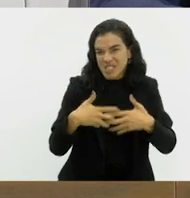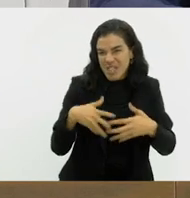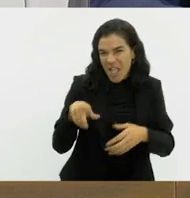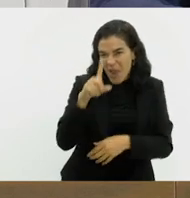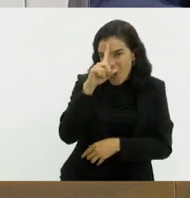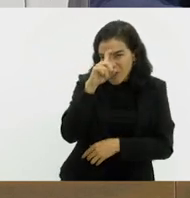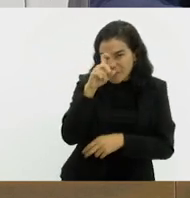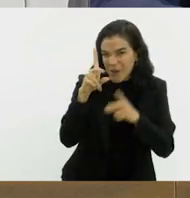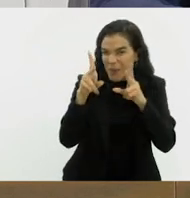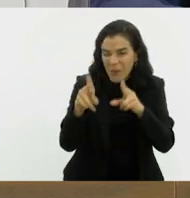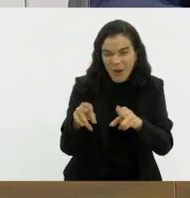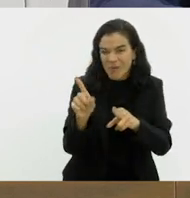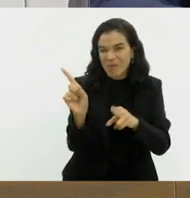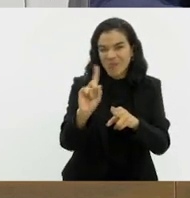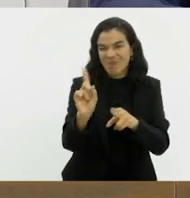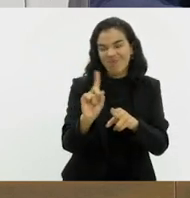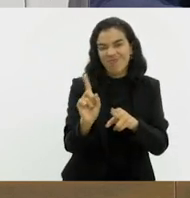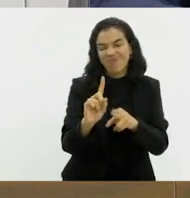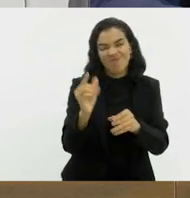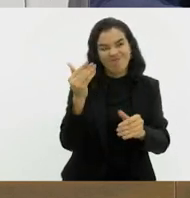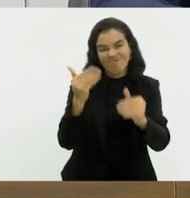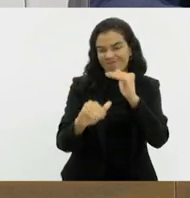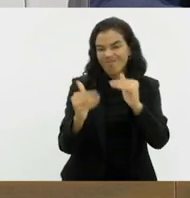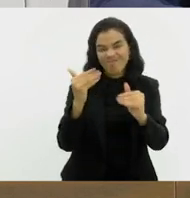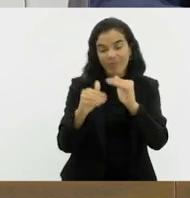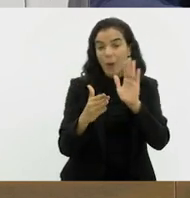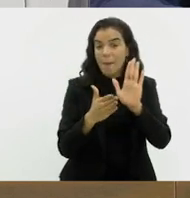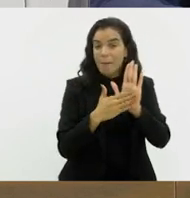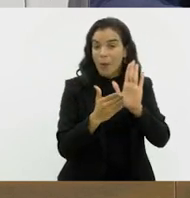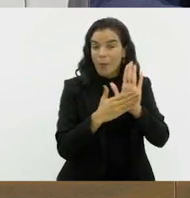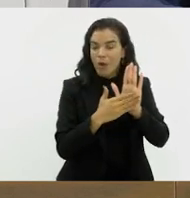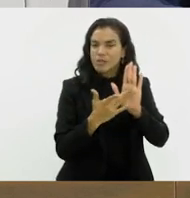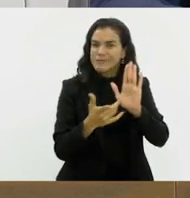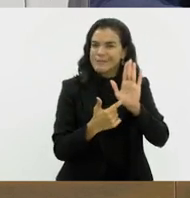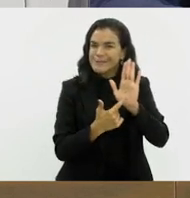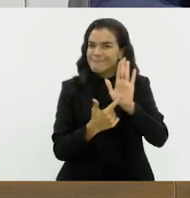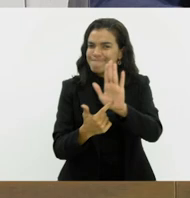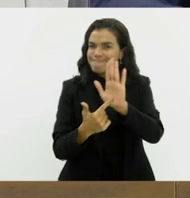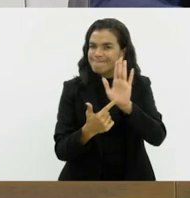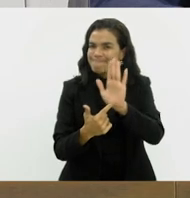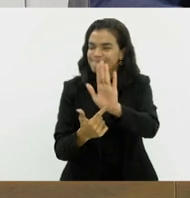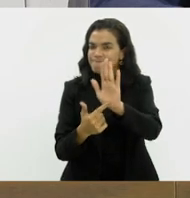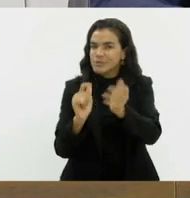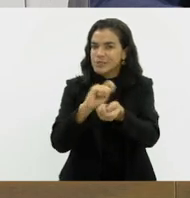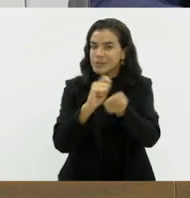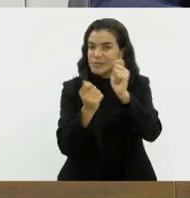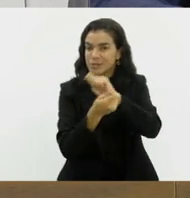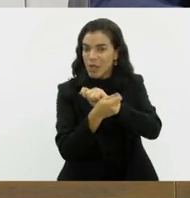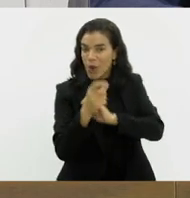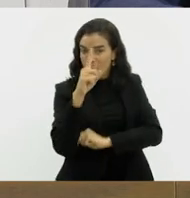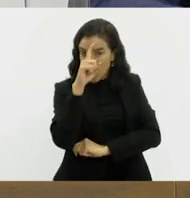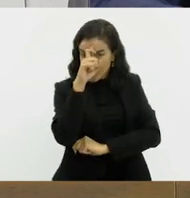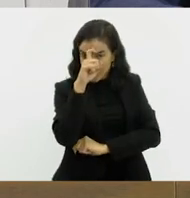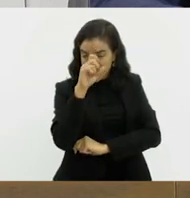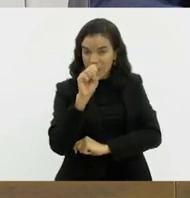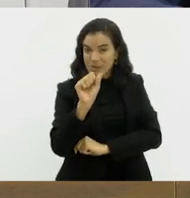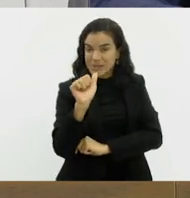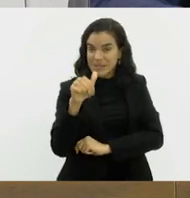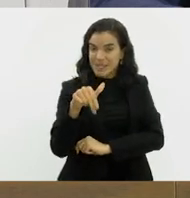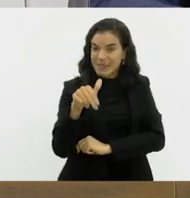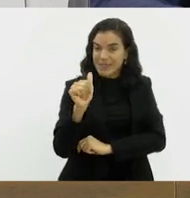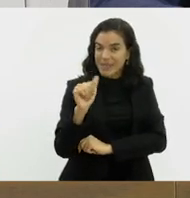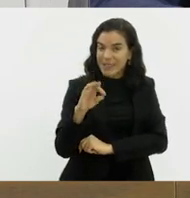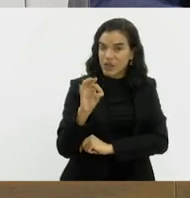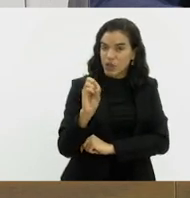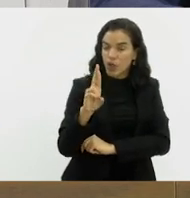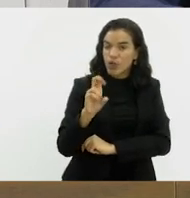hospital. E em várias propostas foi apresentado uma transformação do Hospital Sanatório Penal em uma